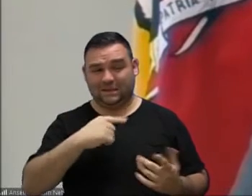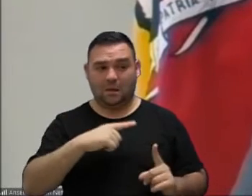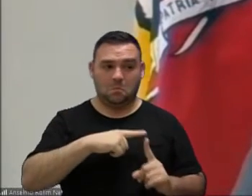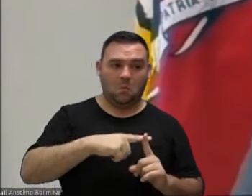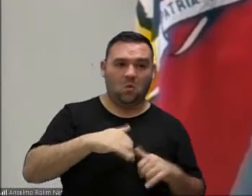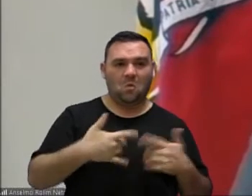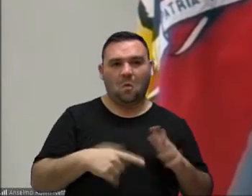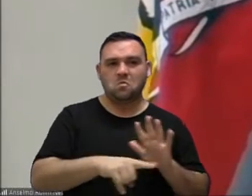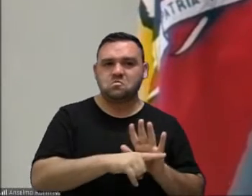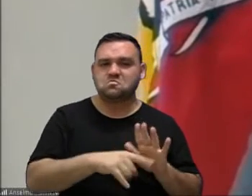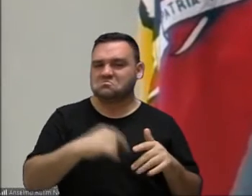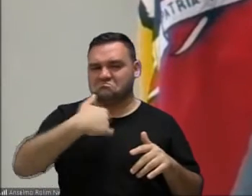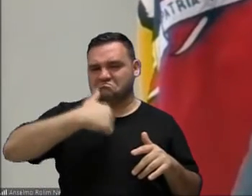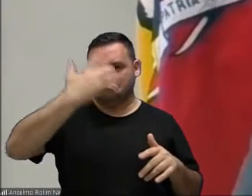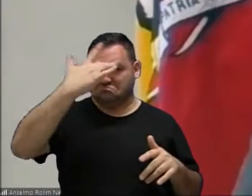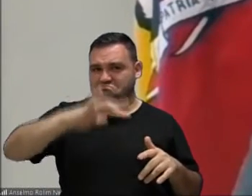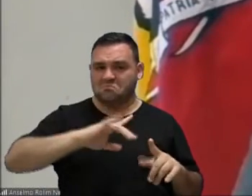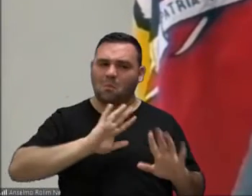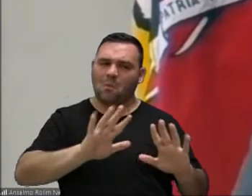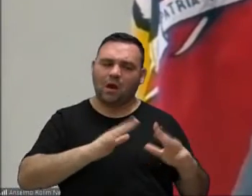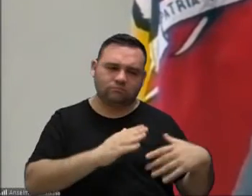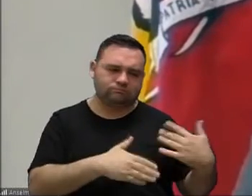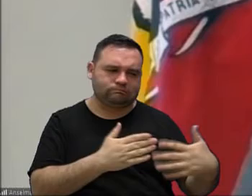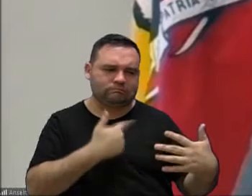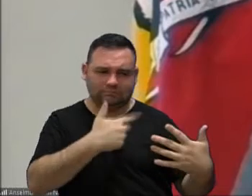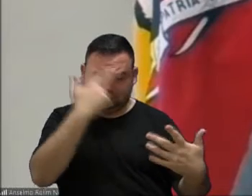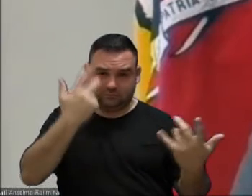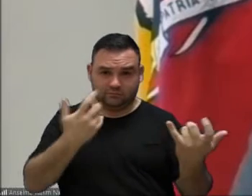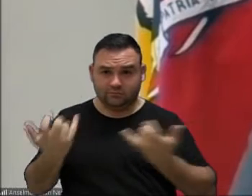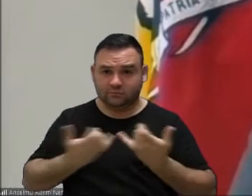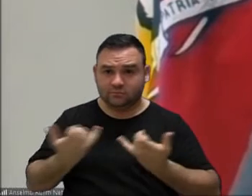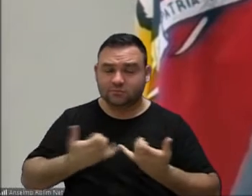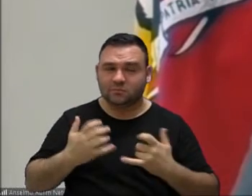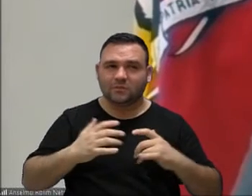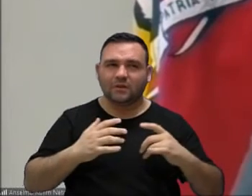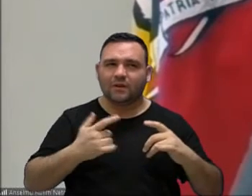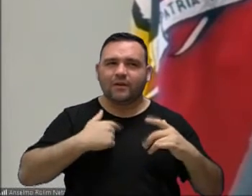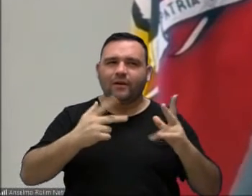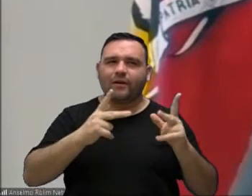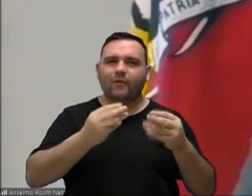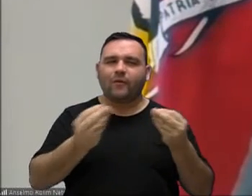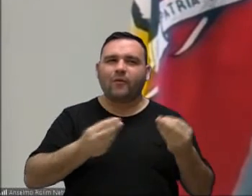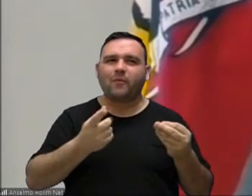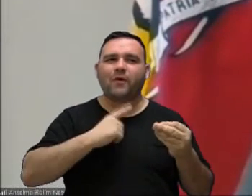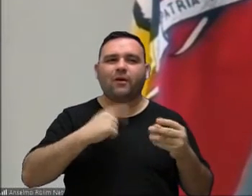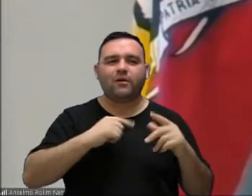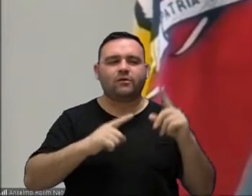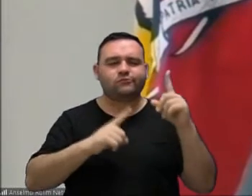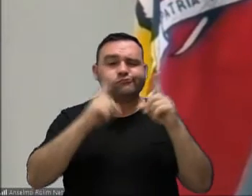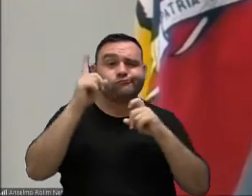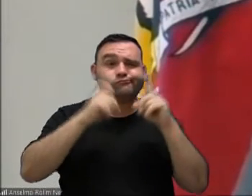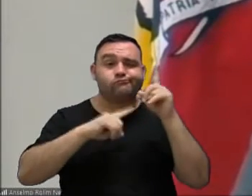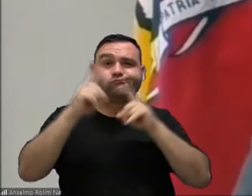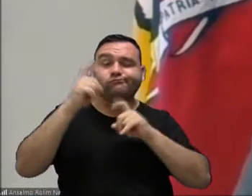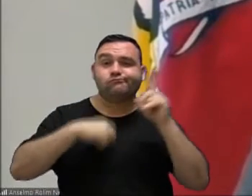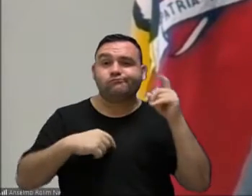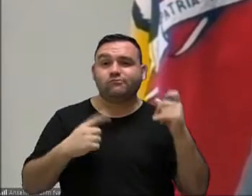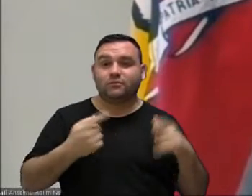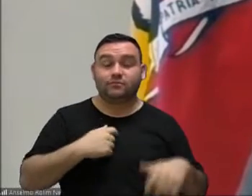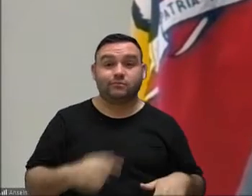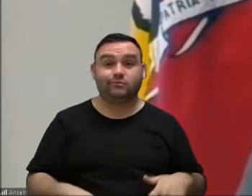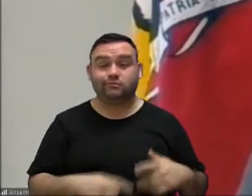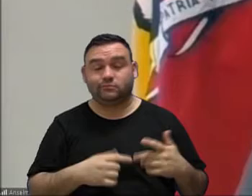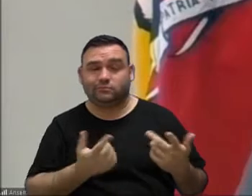positiva ou negativa mas conforme as coisas que eu escuto inconscientemente eu faço muito caras e bocas então